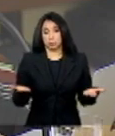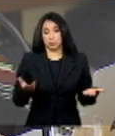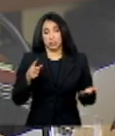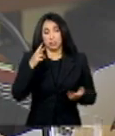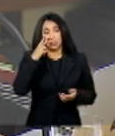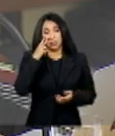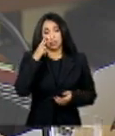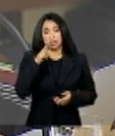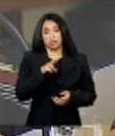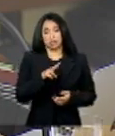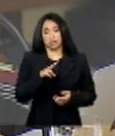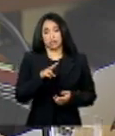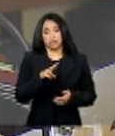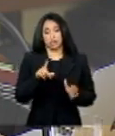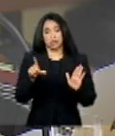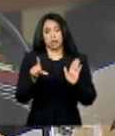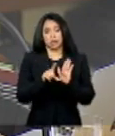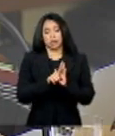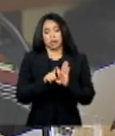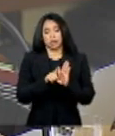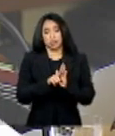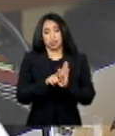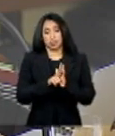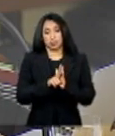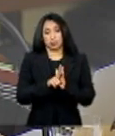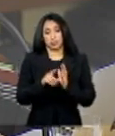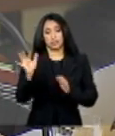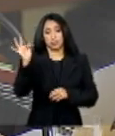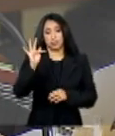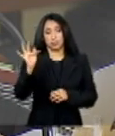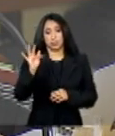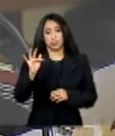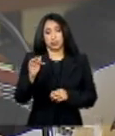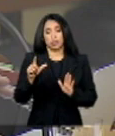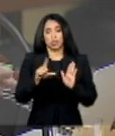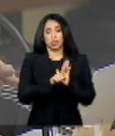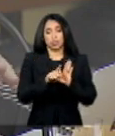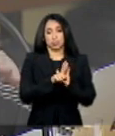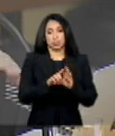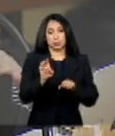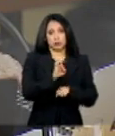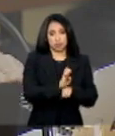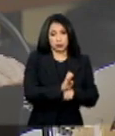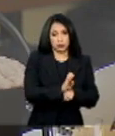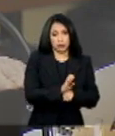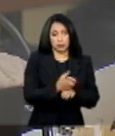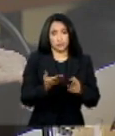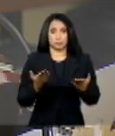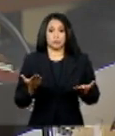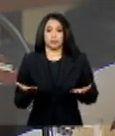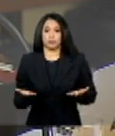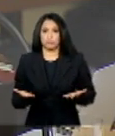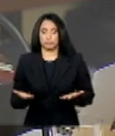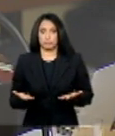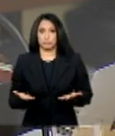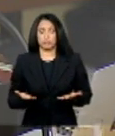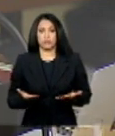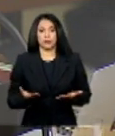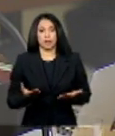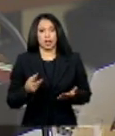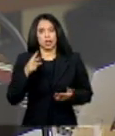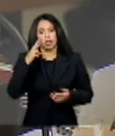e essa normatização federal com a legislação é estadual eu fui aos precedentes e